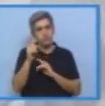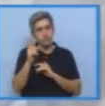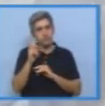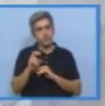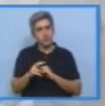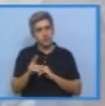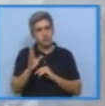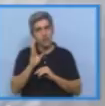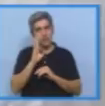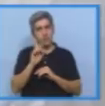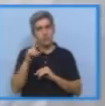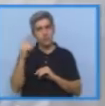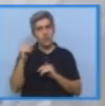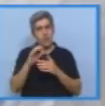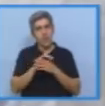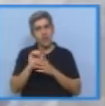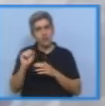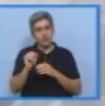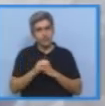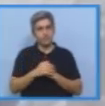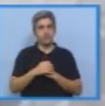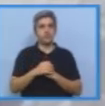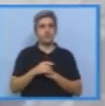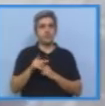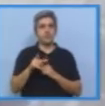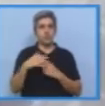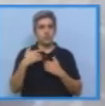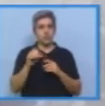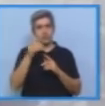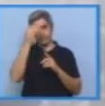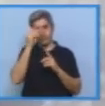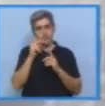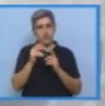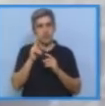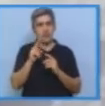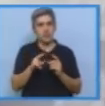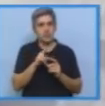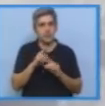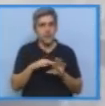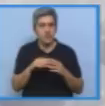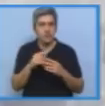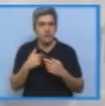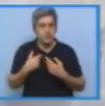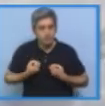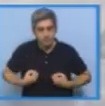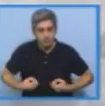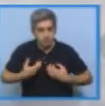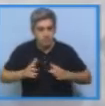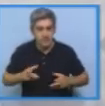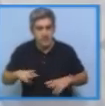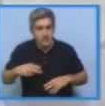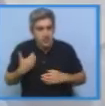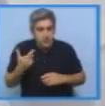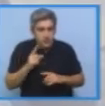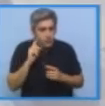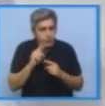já encontramos em outras cartas dele, esta dimensão de Cristo que se faz pobre, que se esvazia para nos enriquecer. E